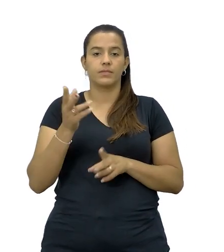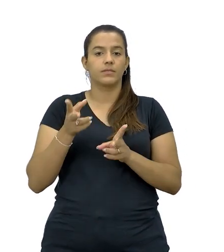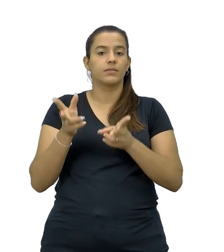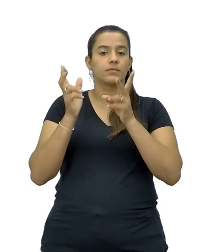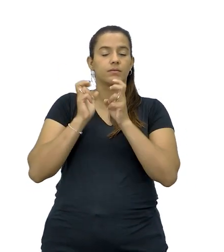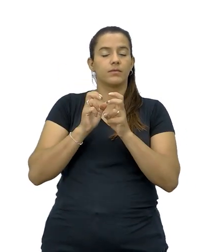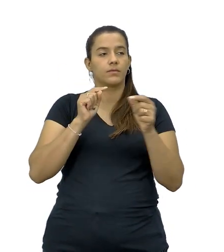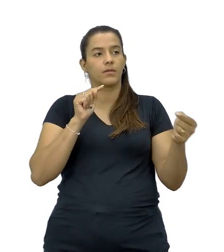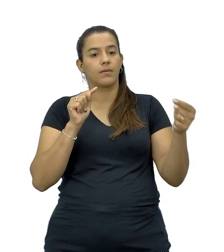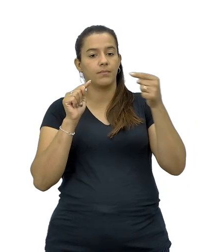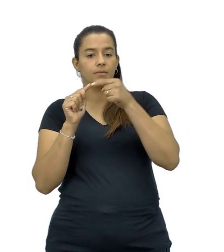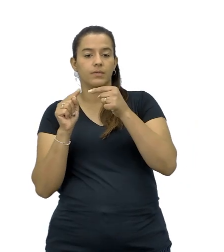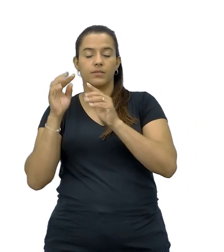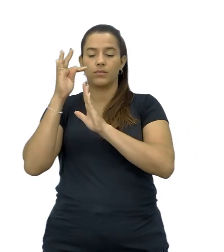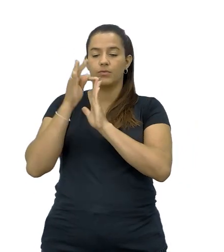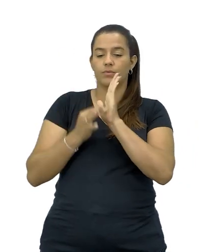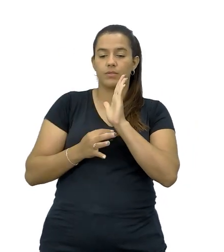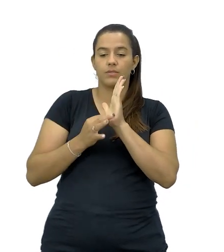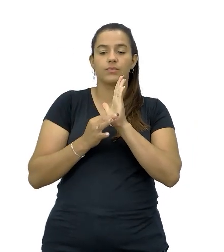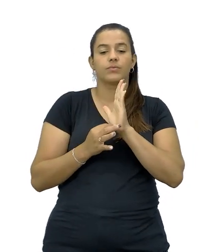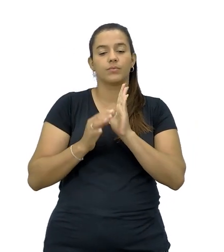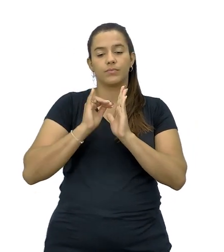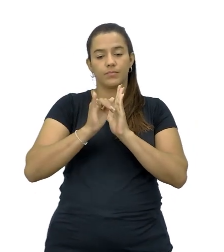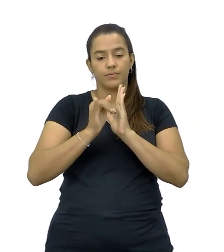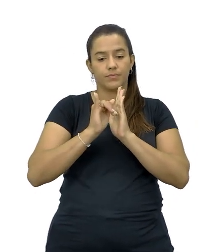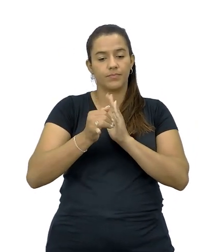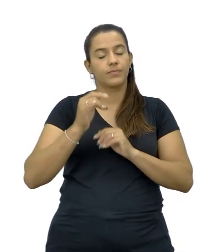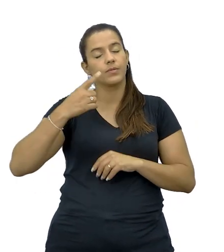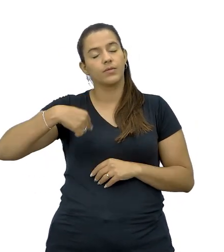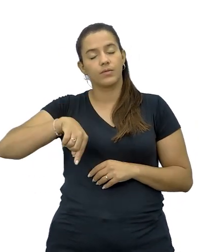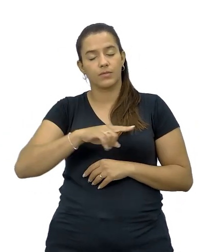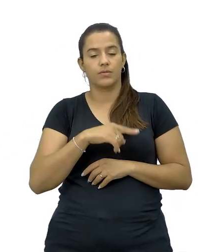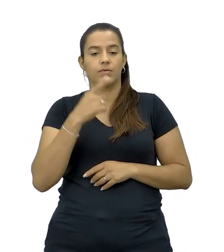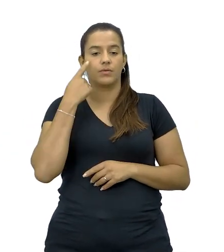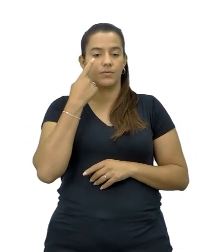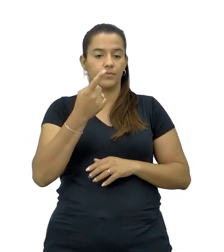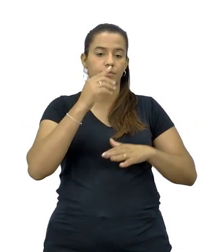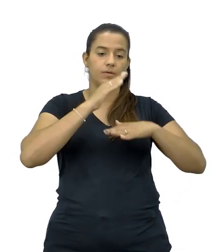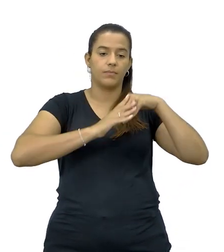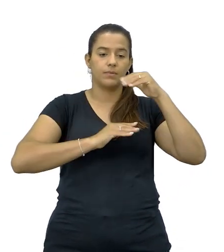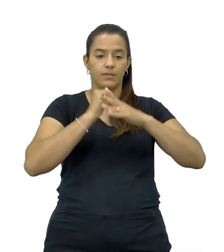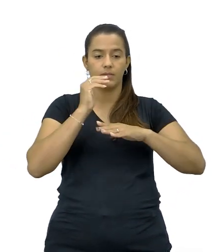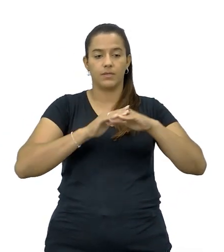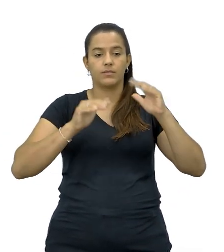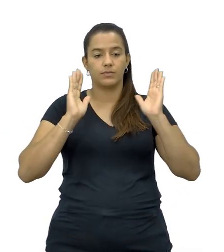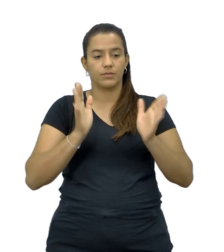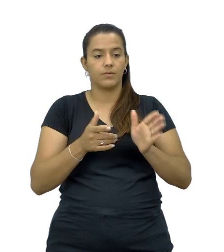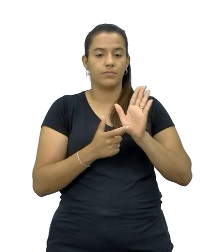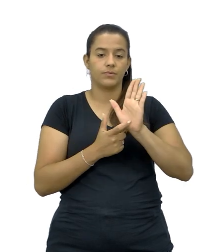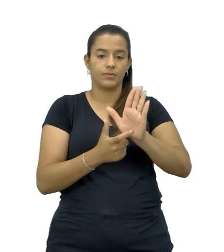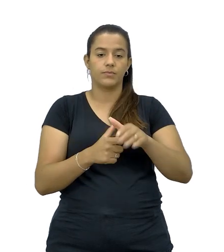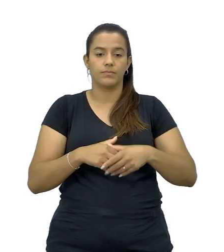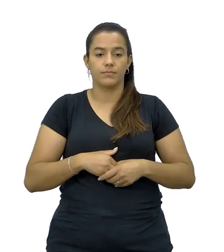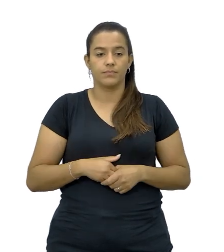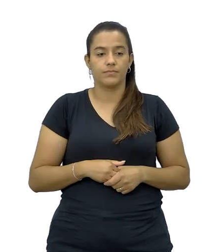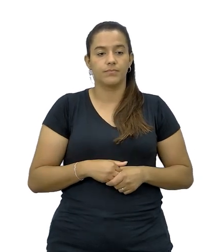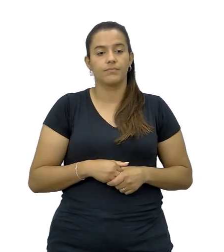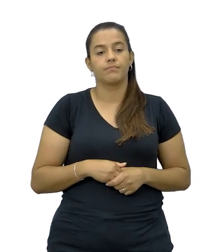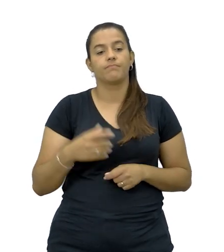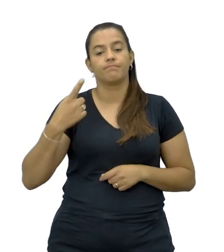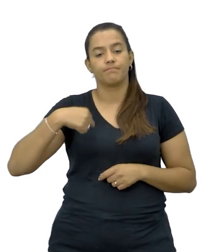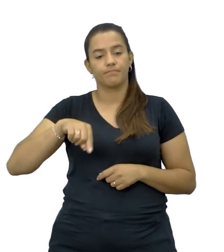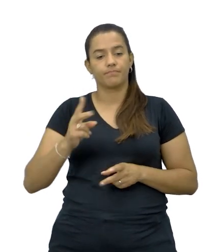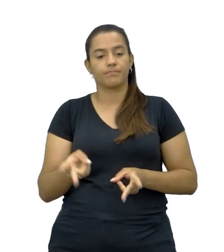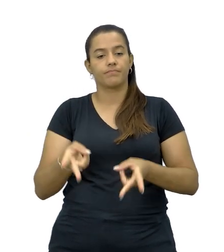relação com aqueles elementos da narrativa que nós abordamos na habilidade já apontada, tá bom? Então, nós percebemos